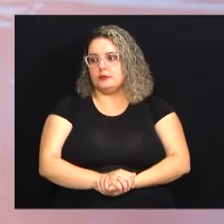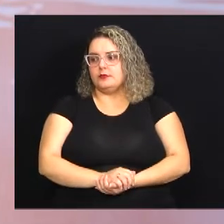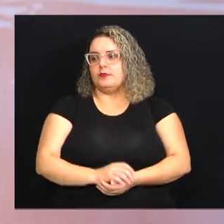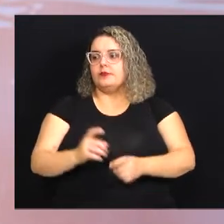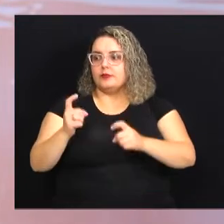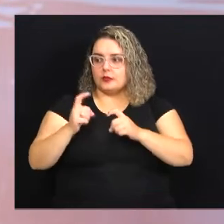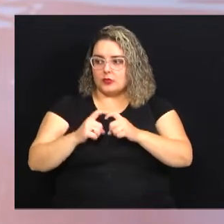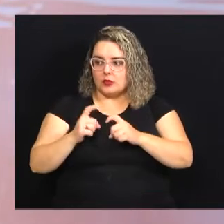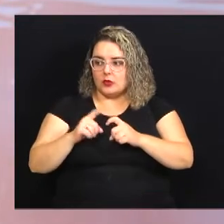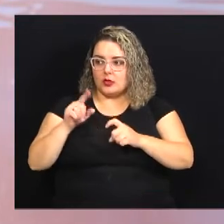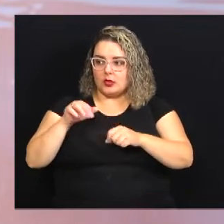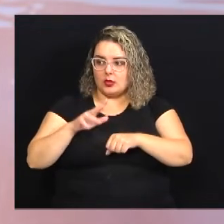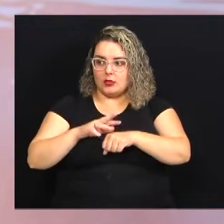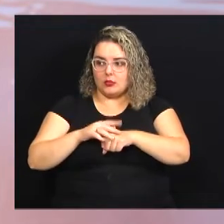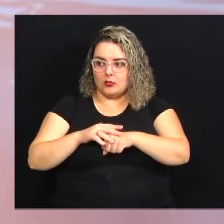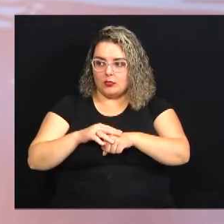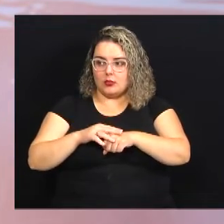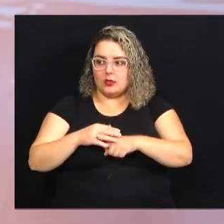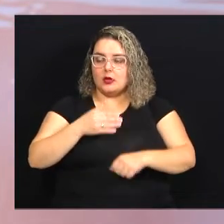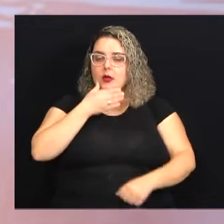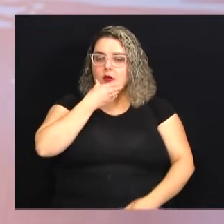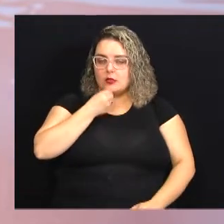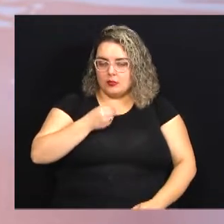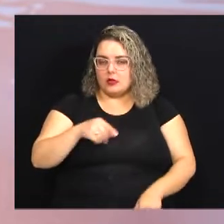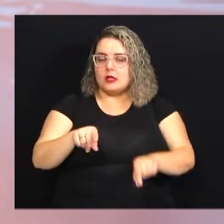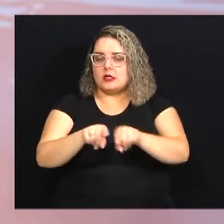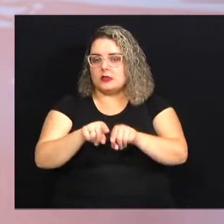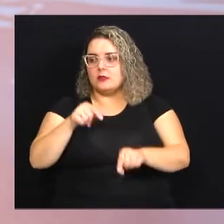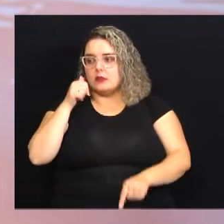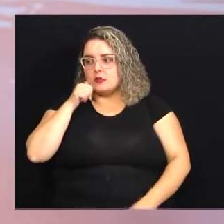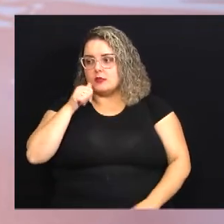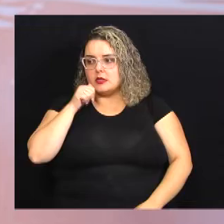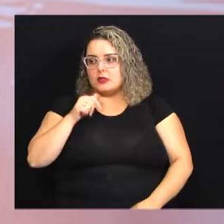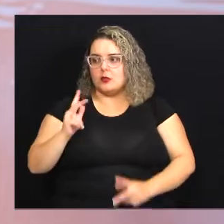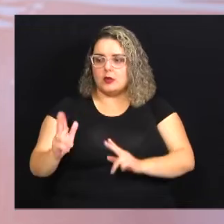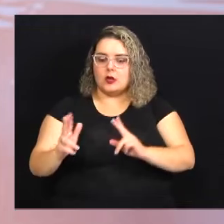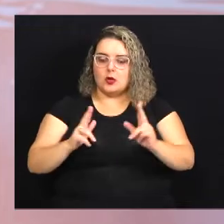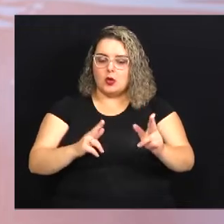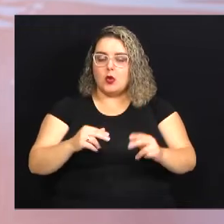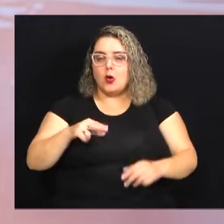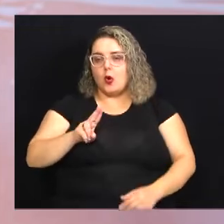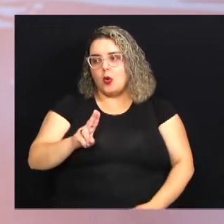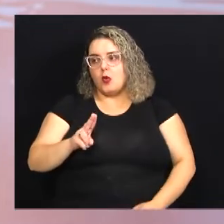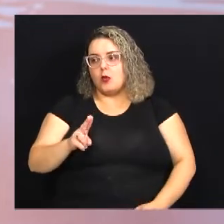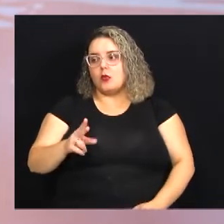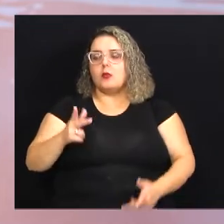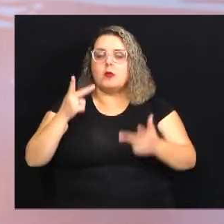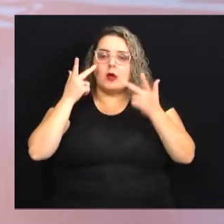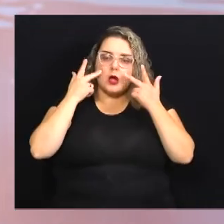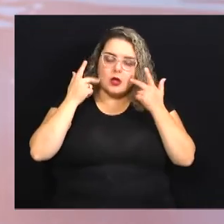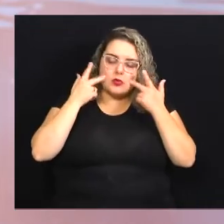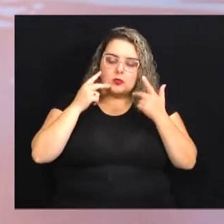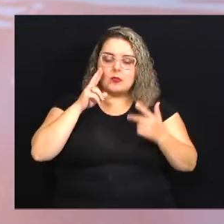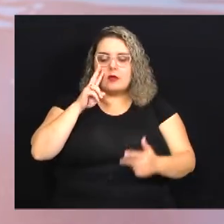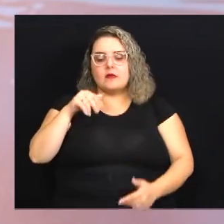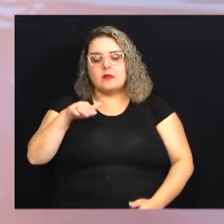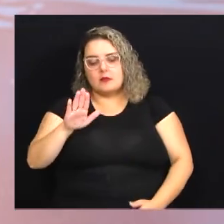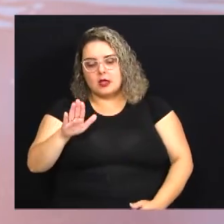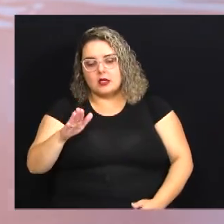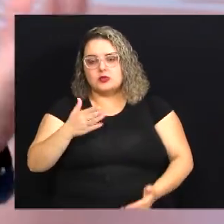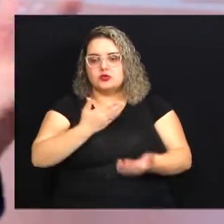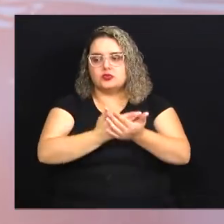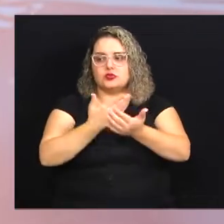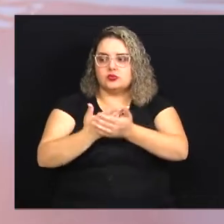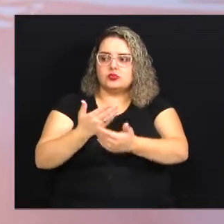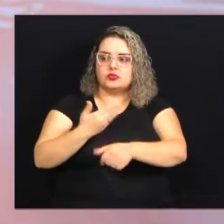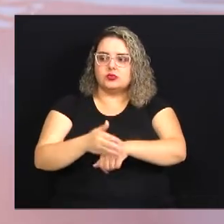Doutora, essa é uma doença que atinge homens e mulheres de forma igual ou o que se vê também nos estudos, na prática, é